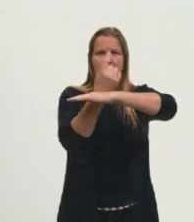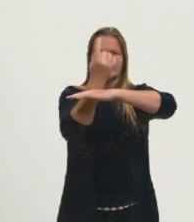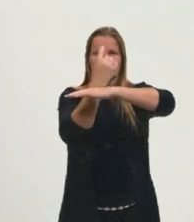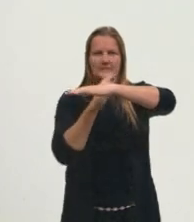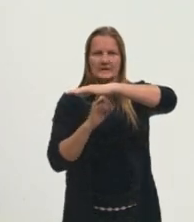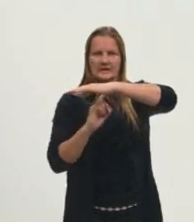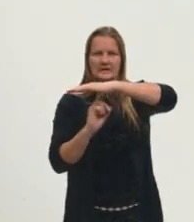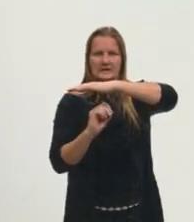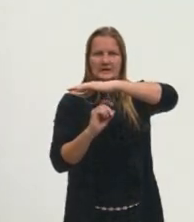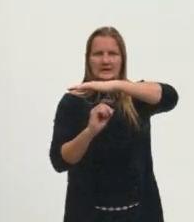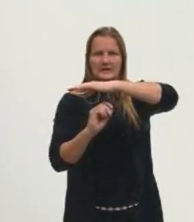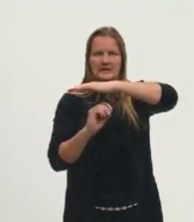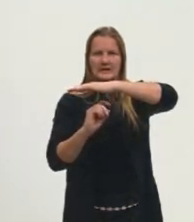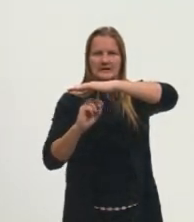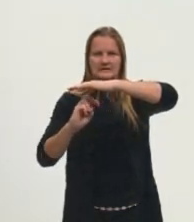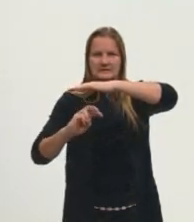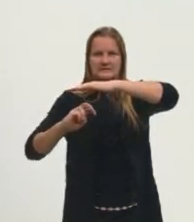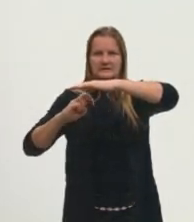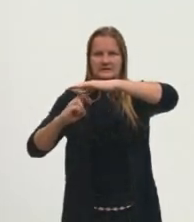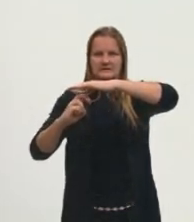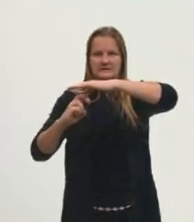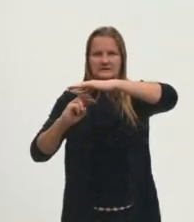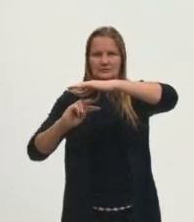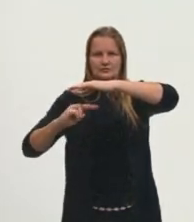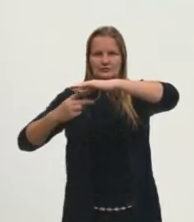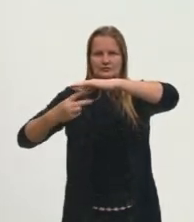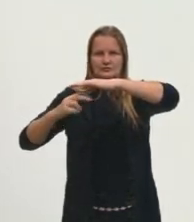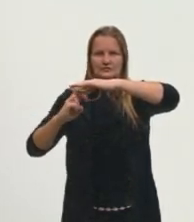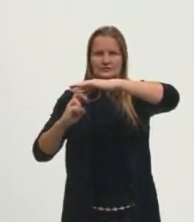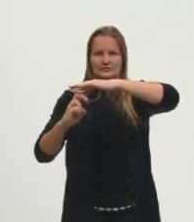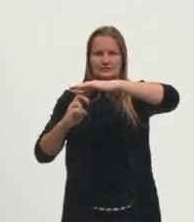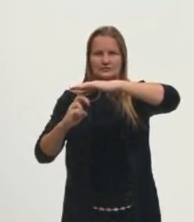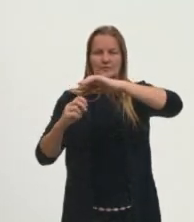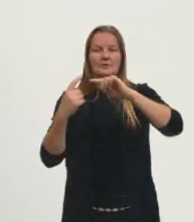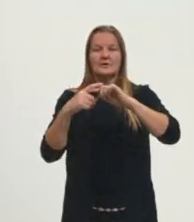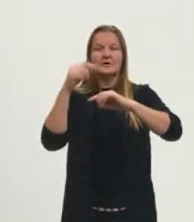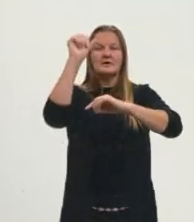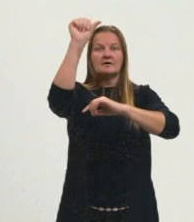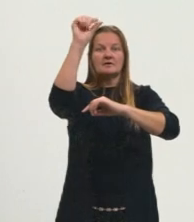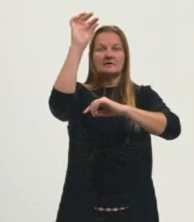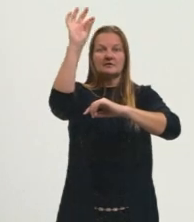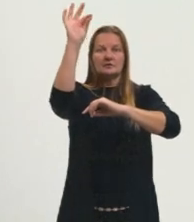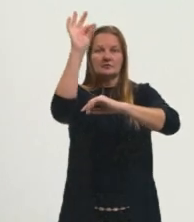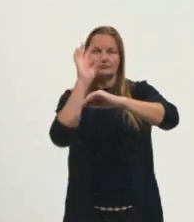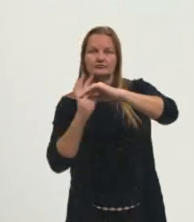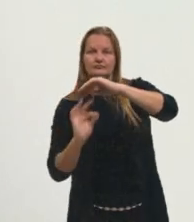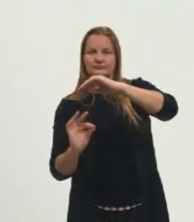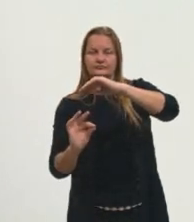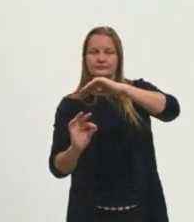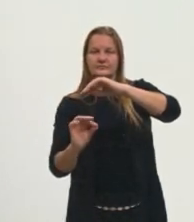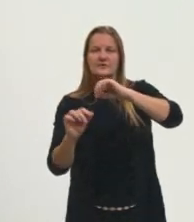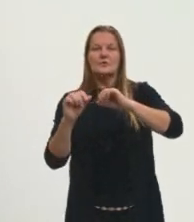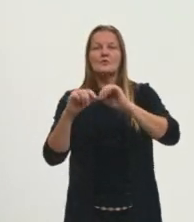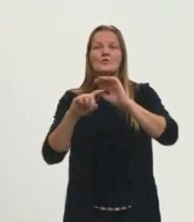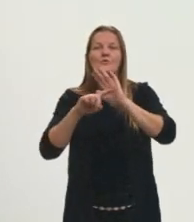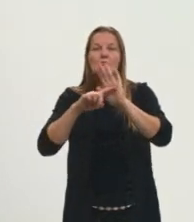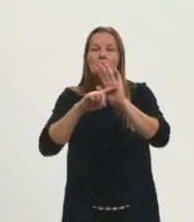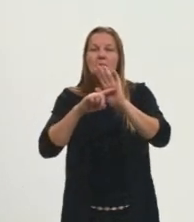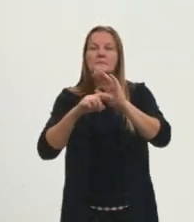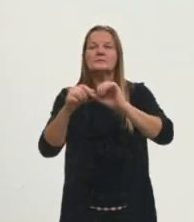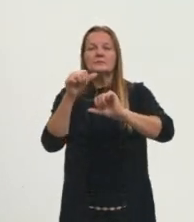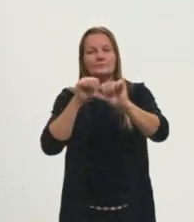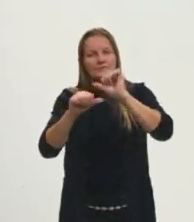elevado na sim porque daí quando eu mudo ele muda o sinal Tá certo então aqui vai ser a mesma coisa que